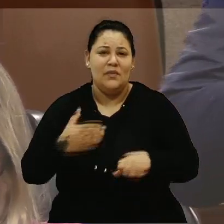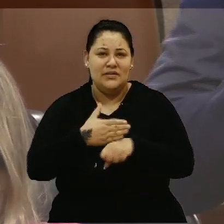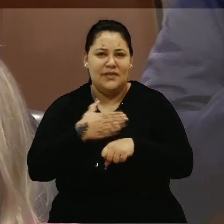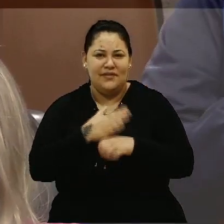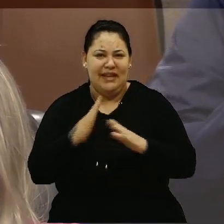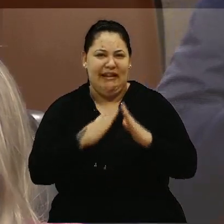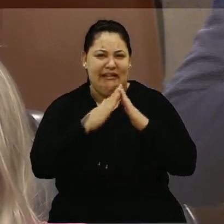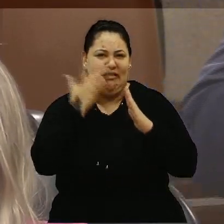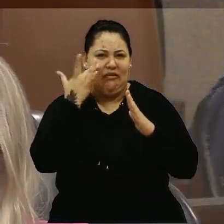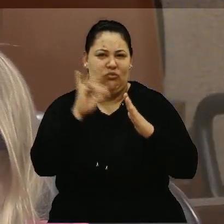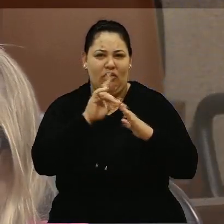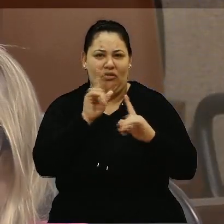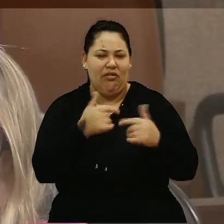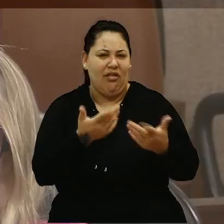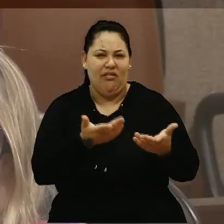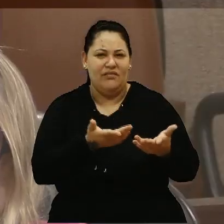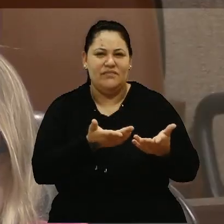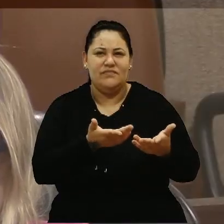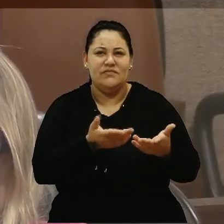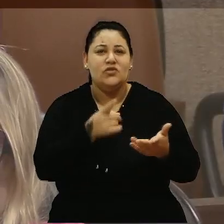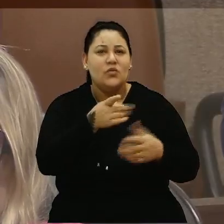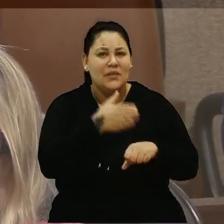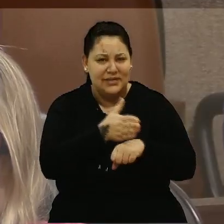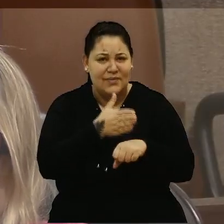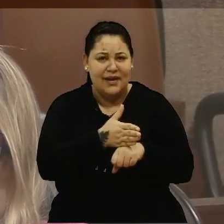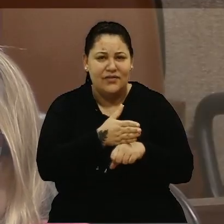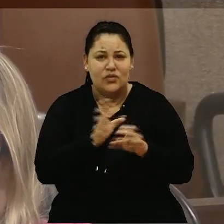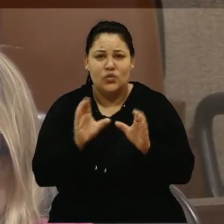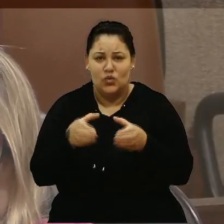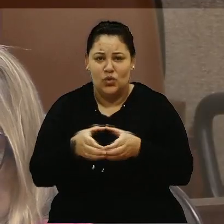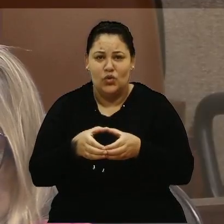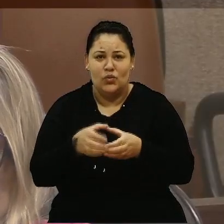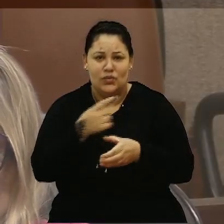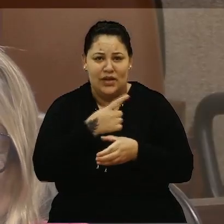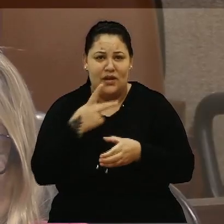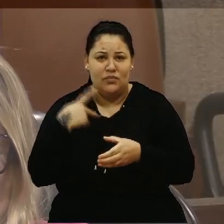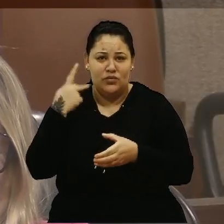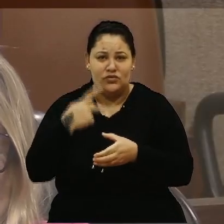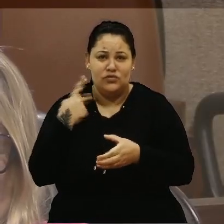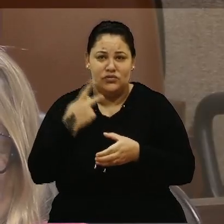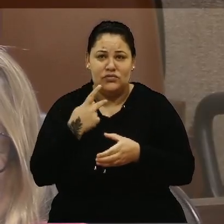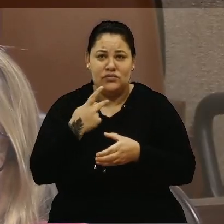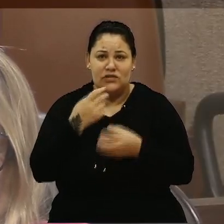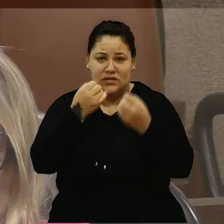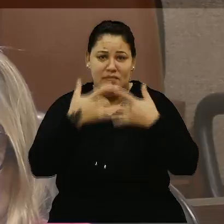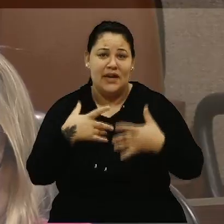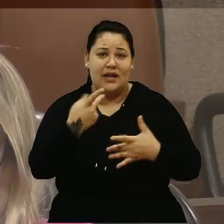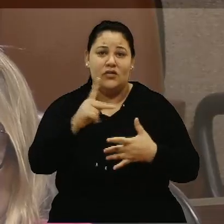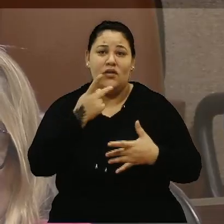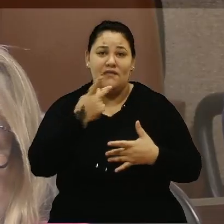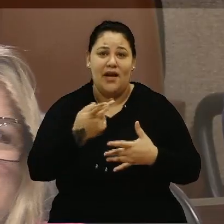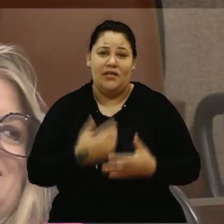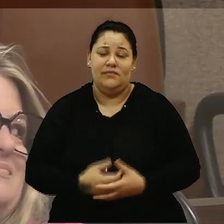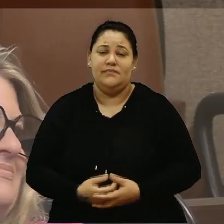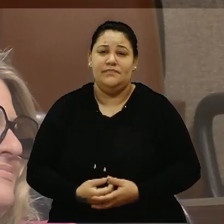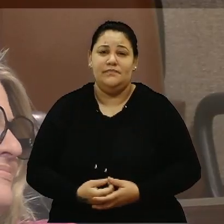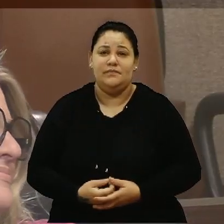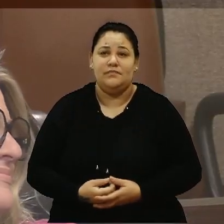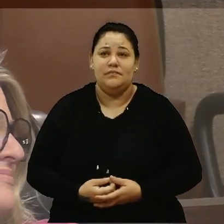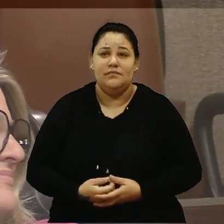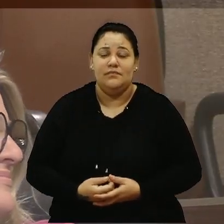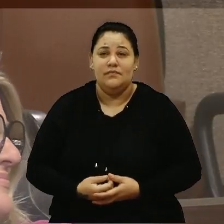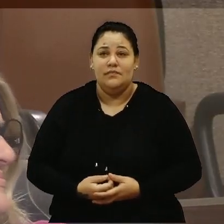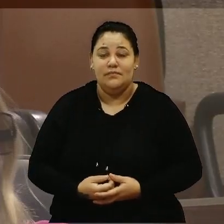se eu não me engano. O senhor participava do grupo dela político, então está explicada a sua fala. Então,